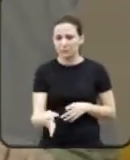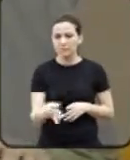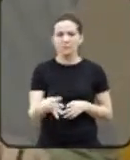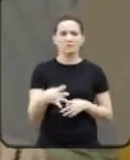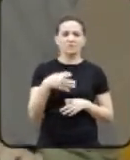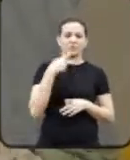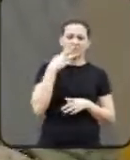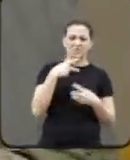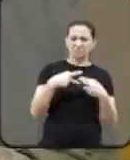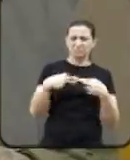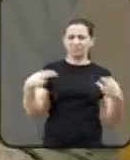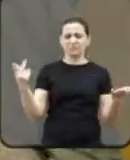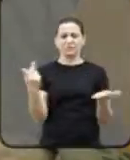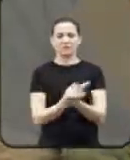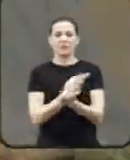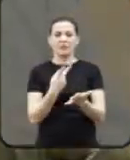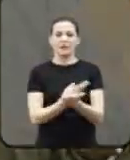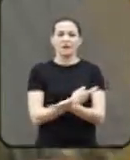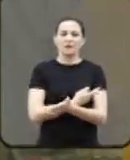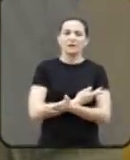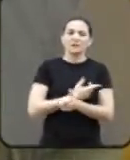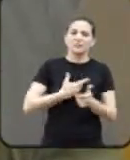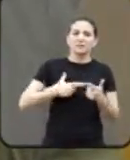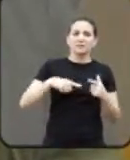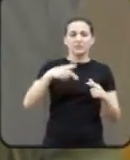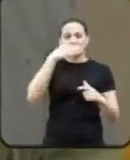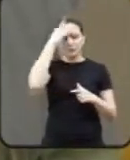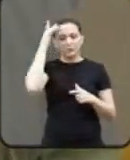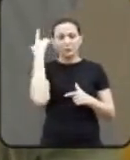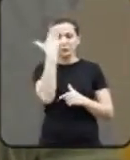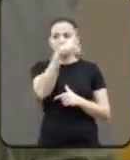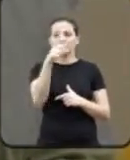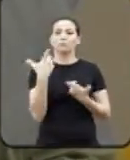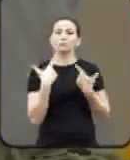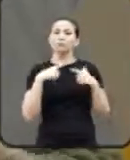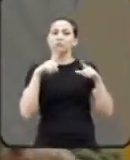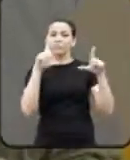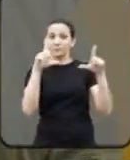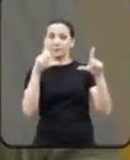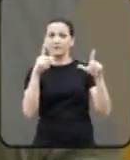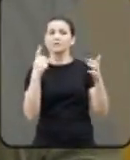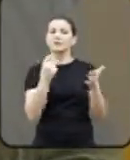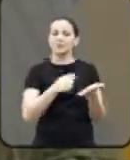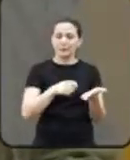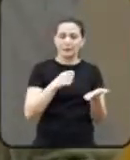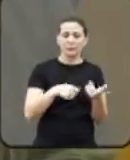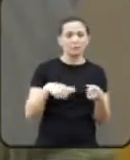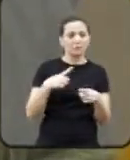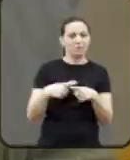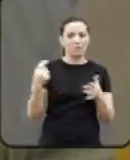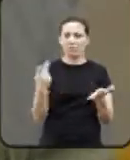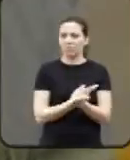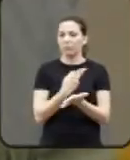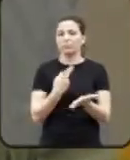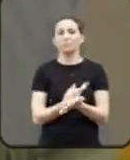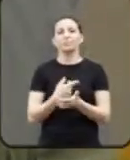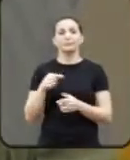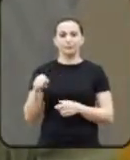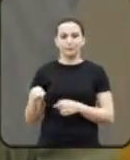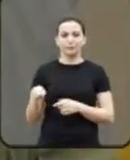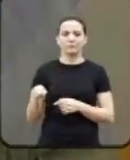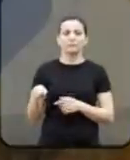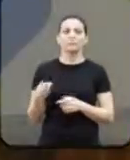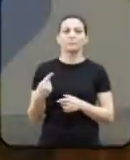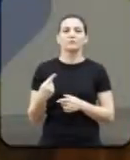às vezes falando um monte de besteira, e isso aí está indo para o ar. Então, tem os excessos que têm que ser corrigidos também. Ao mesmo